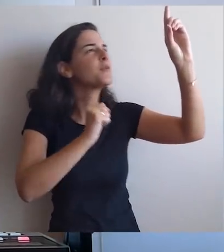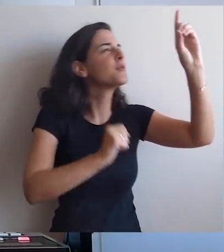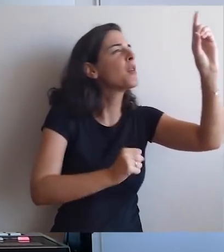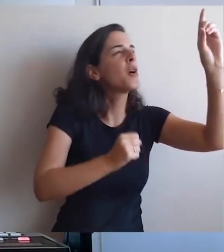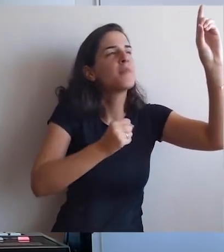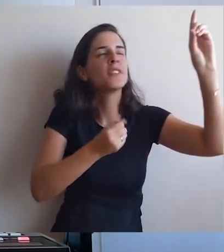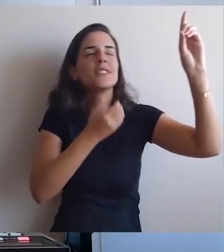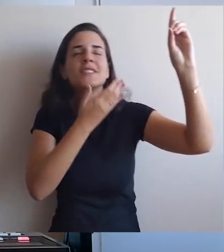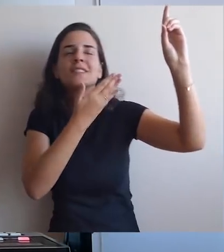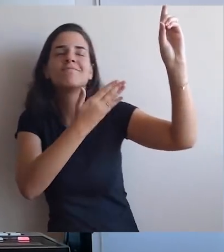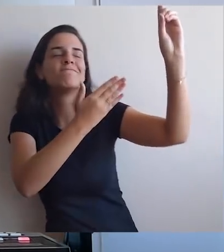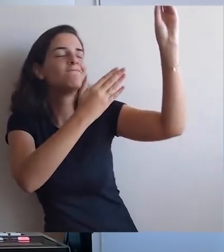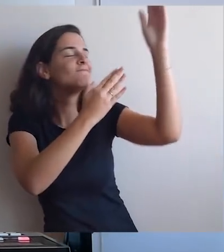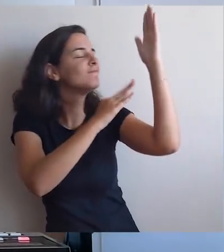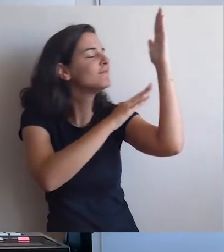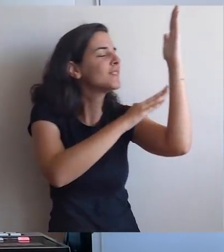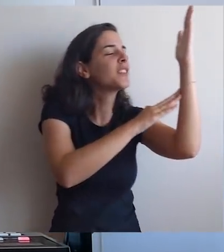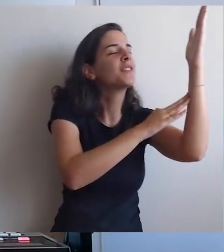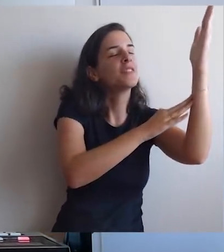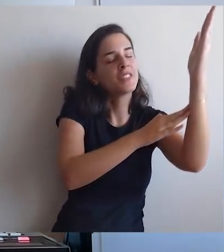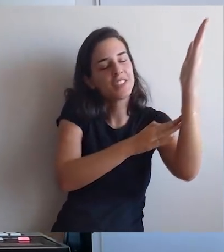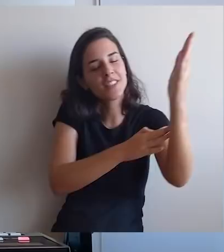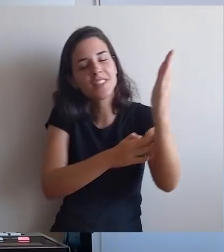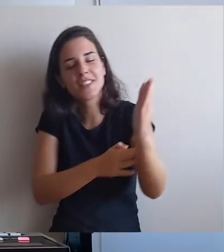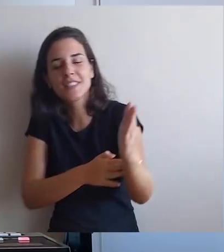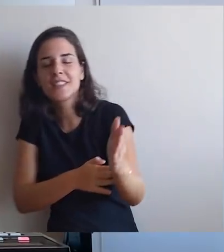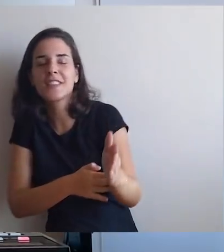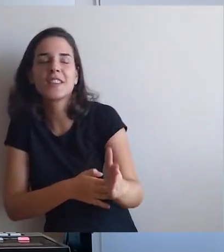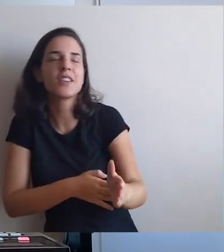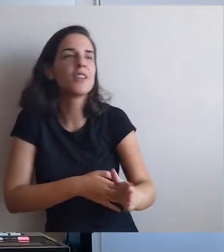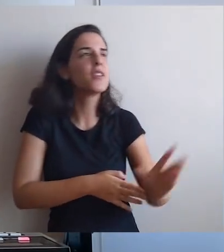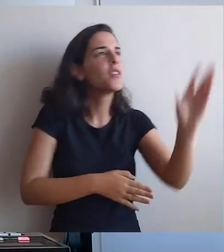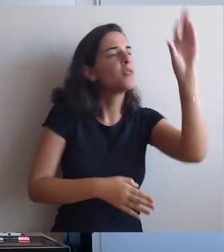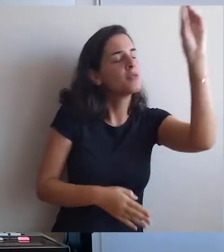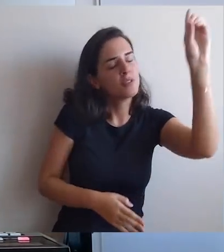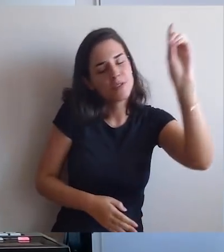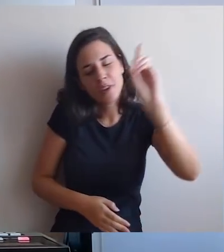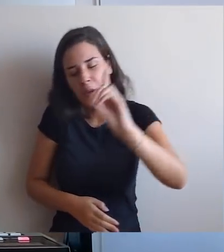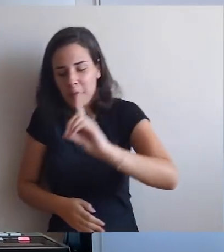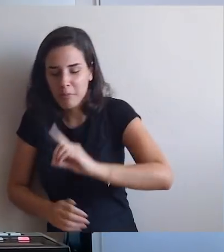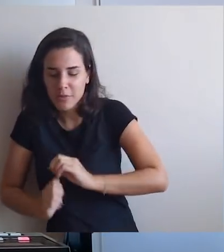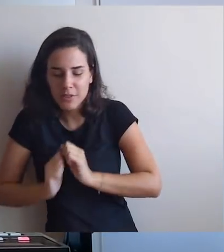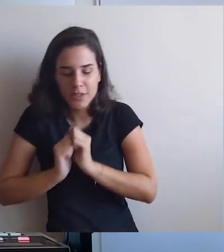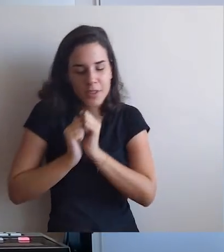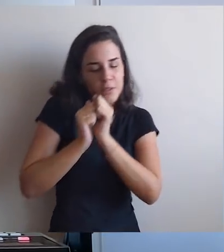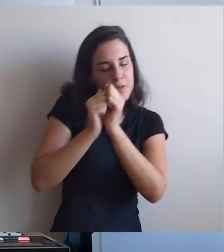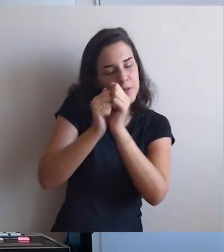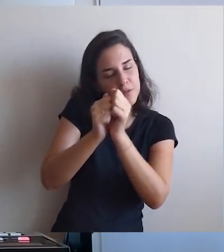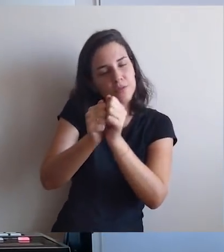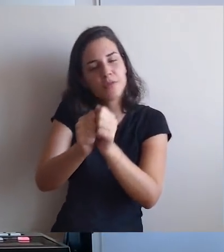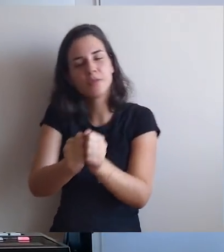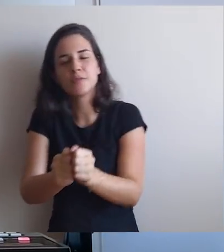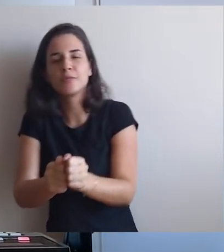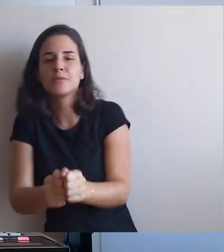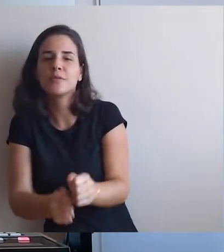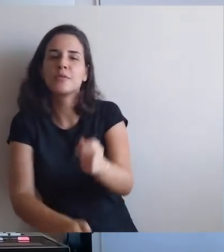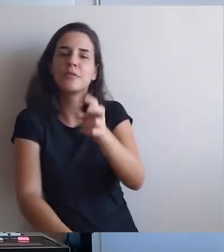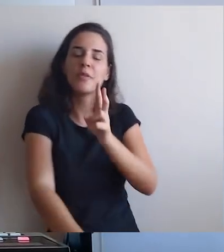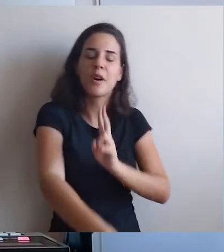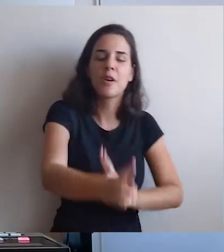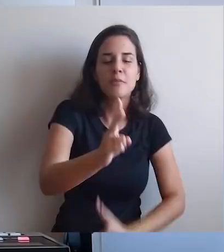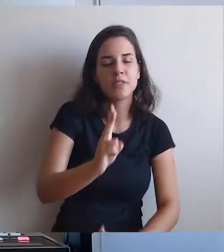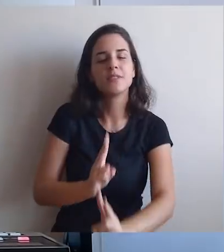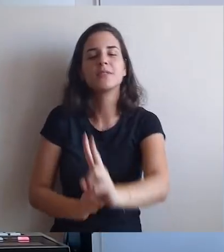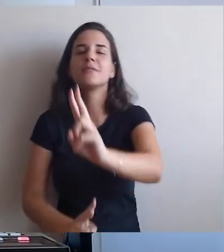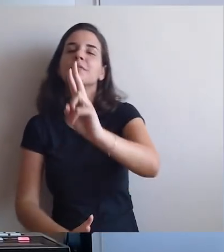Sempre é poderoso, pra sempre Ele é fiel, pra sempre